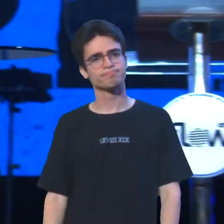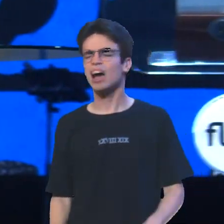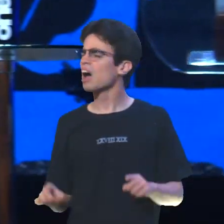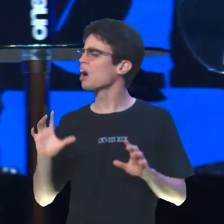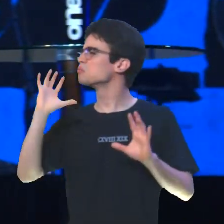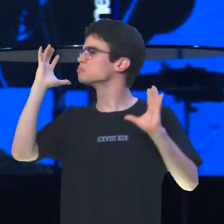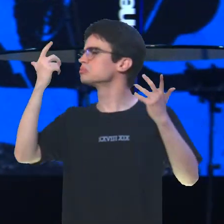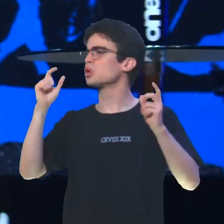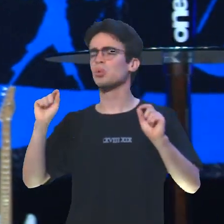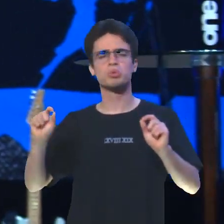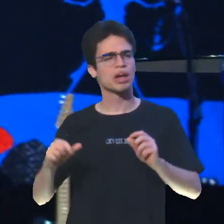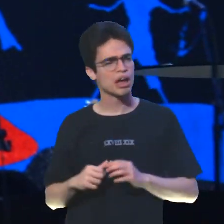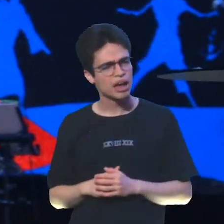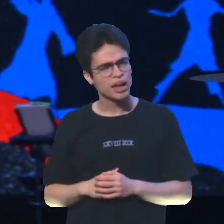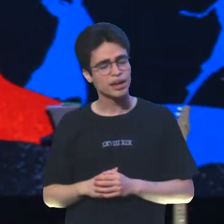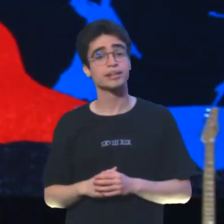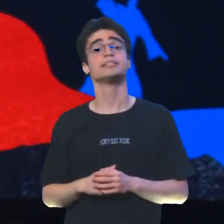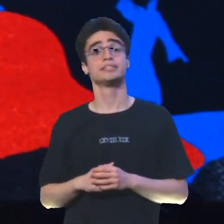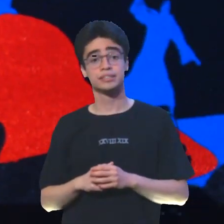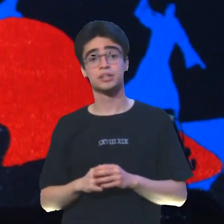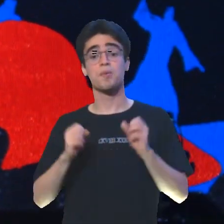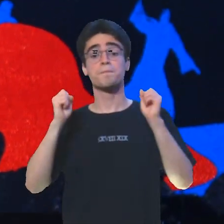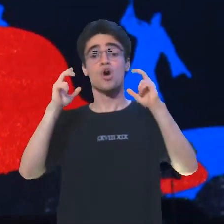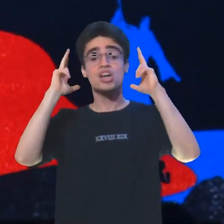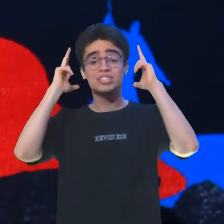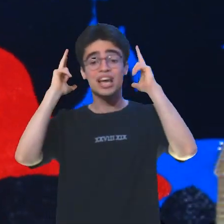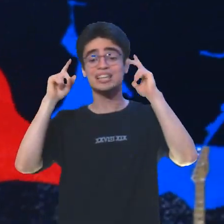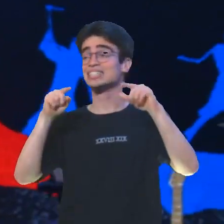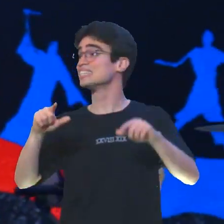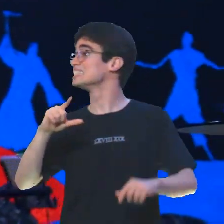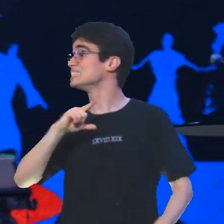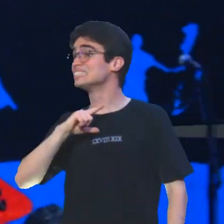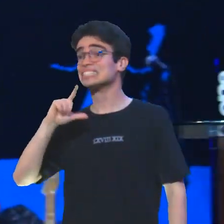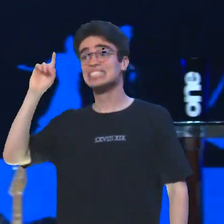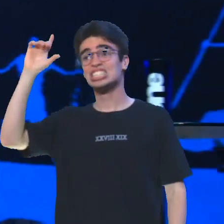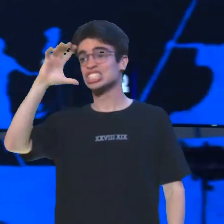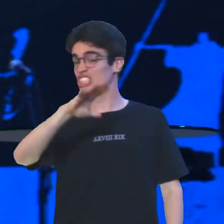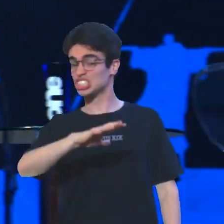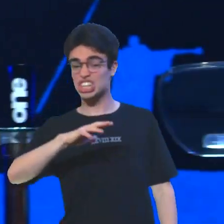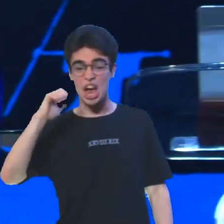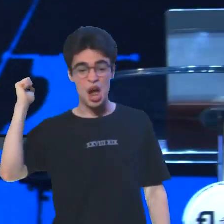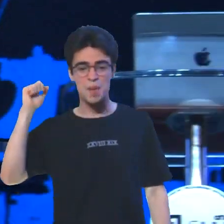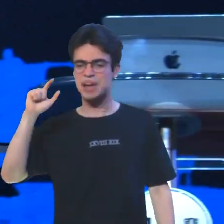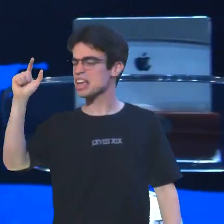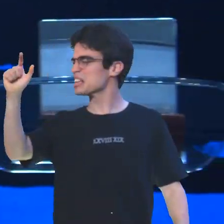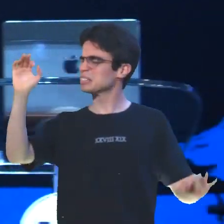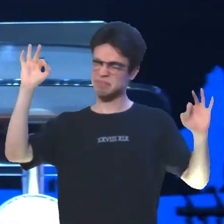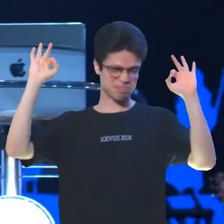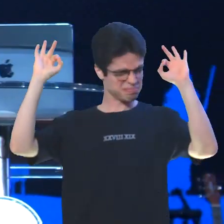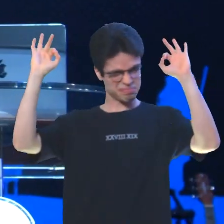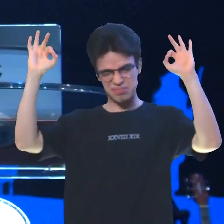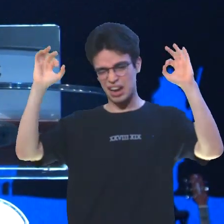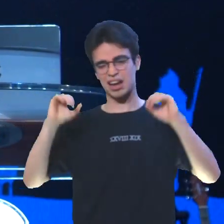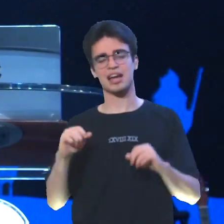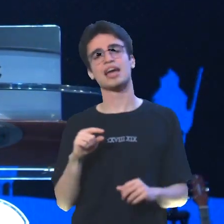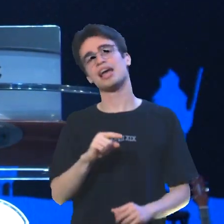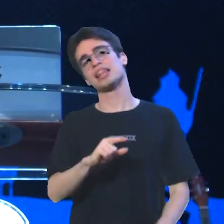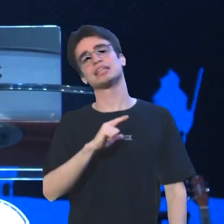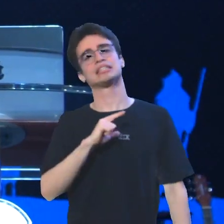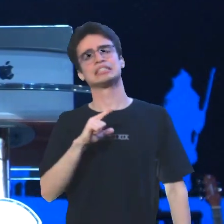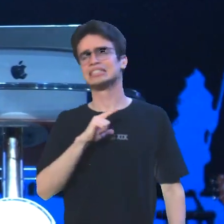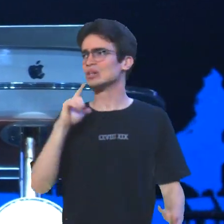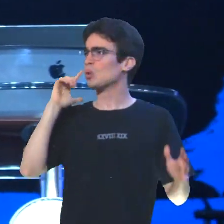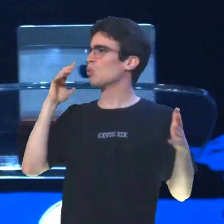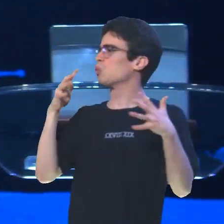acontecendo aqui? Moisés está no auge do seu chamado de Deus. Ele está ali